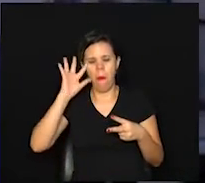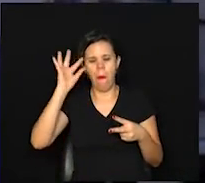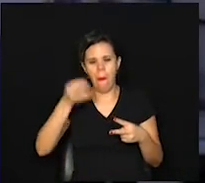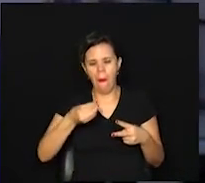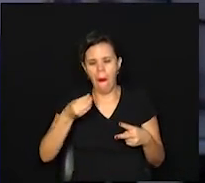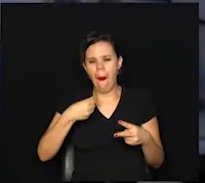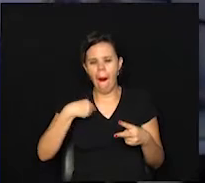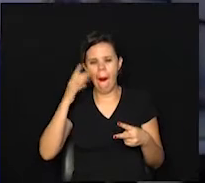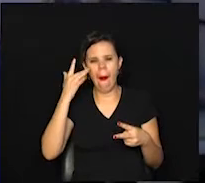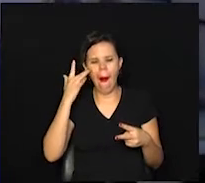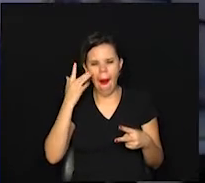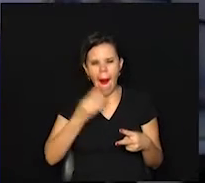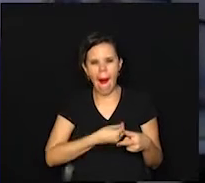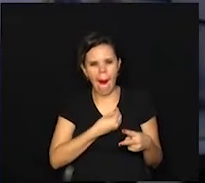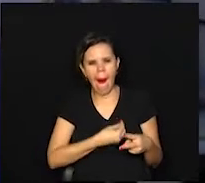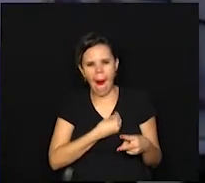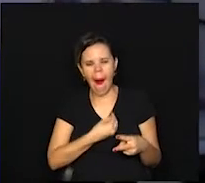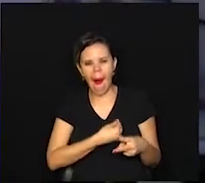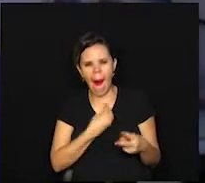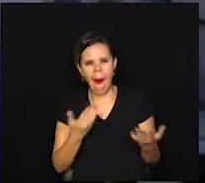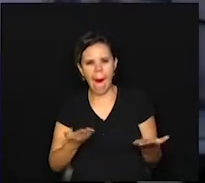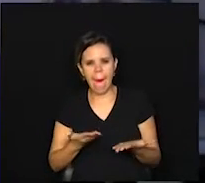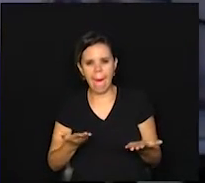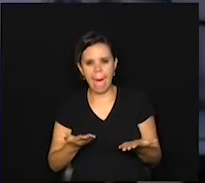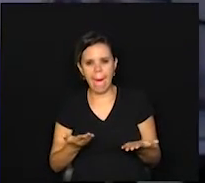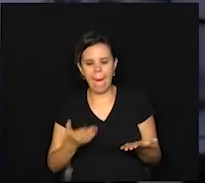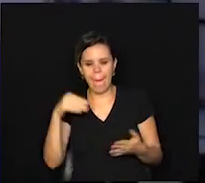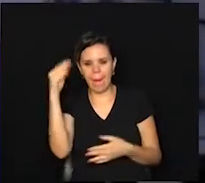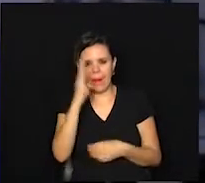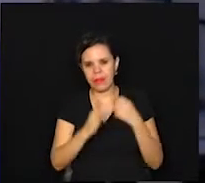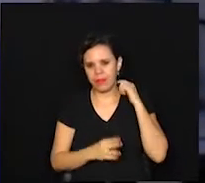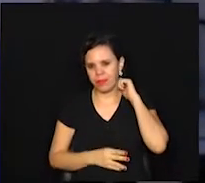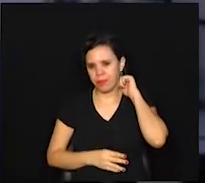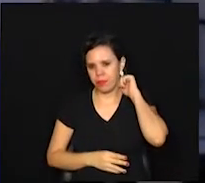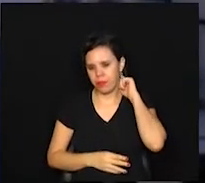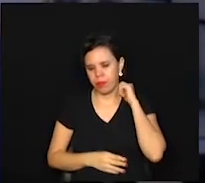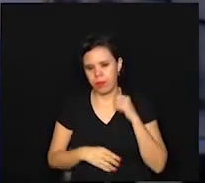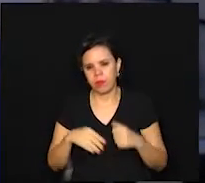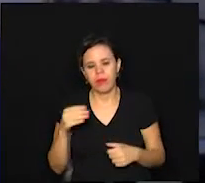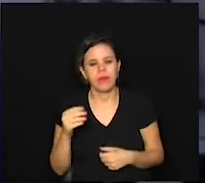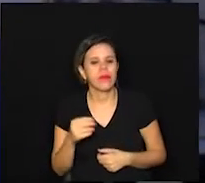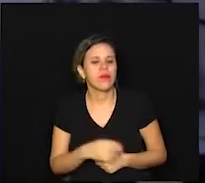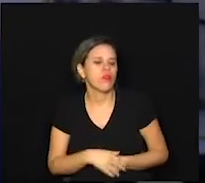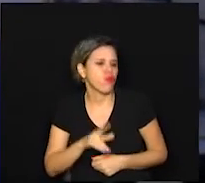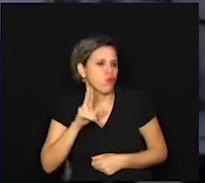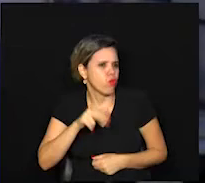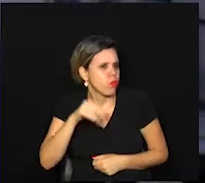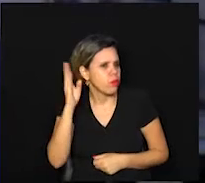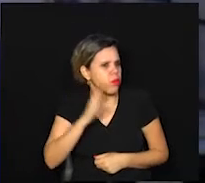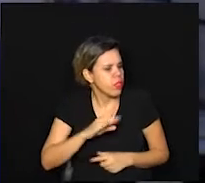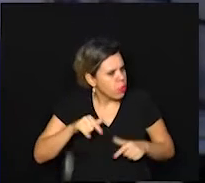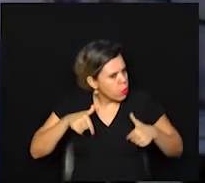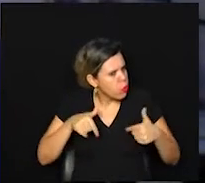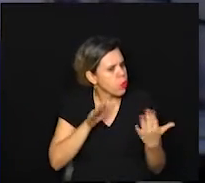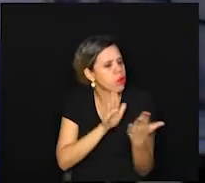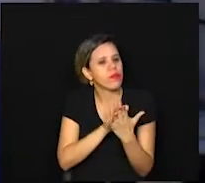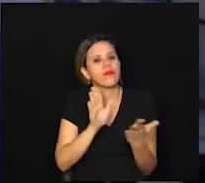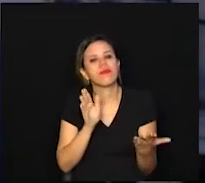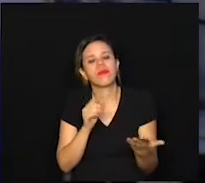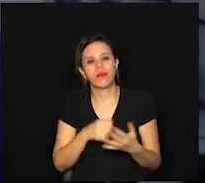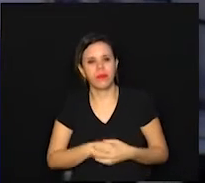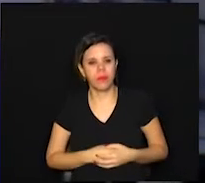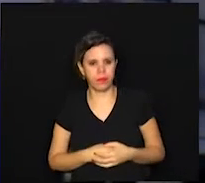eu acho que nós estamos vivendo o que nós estamos vivendo hoje no Brasil é porque o Brasil nunca enfrentou de